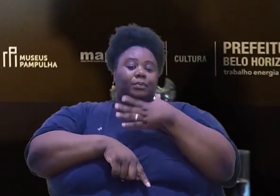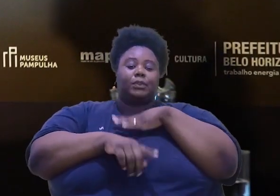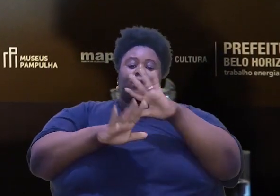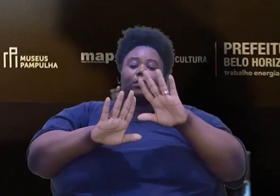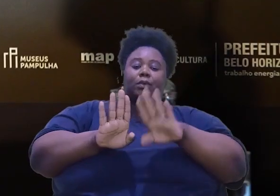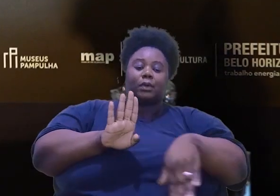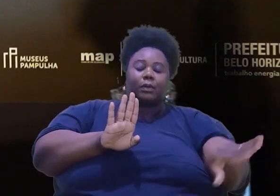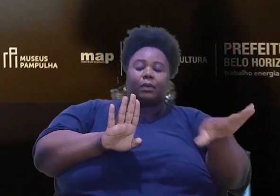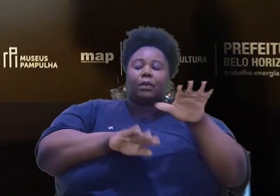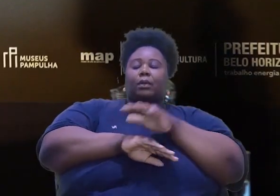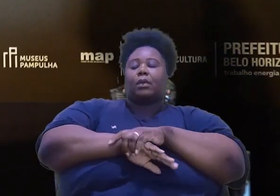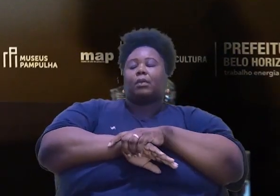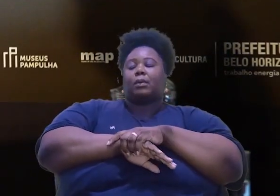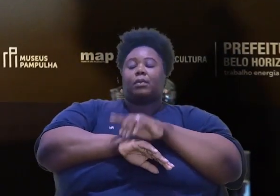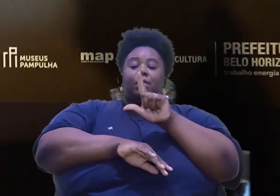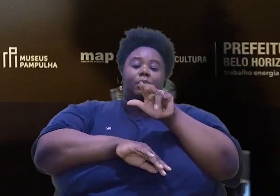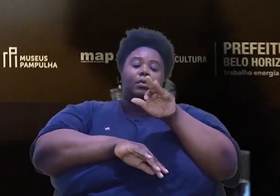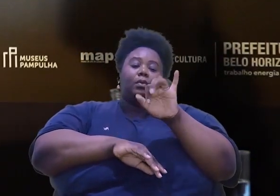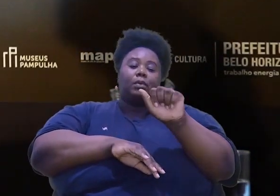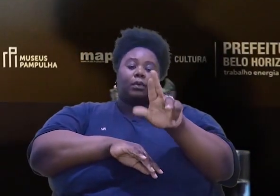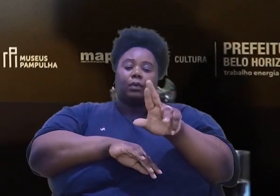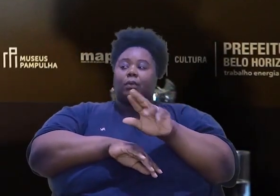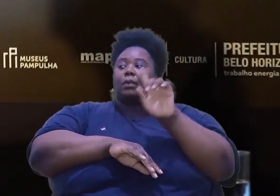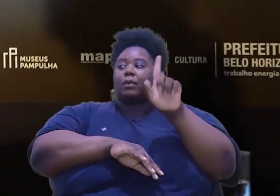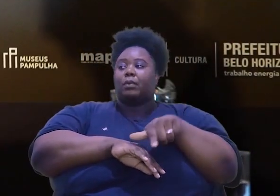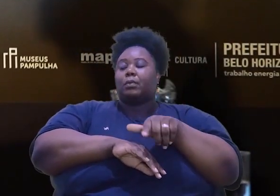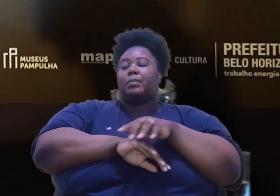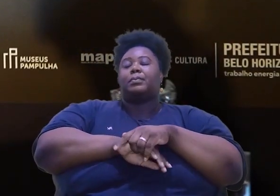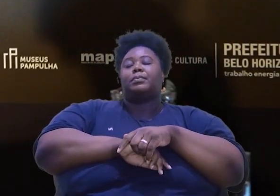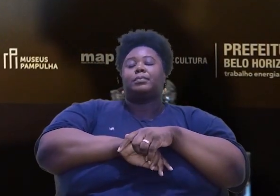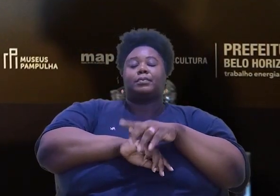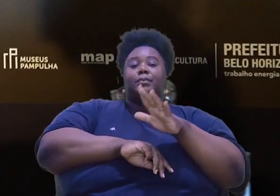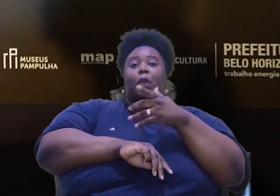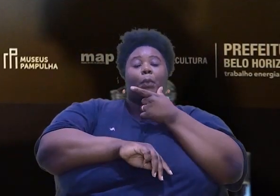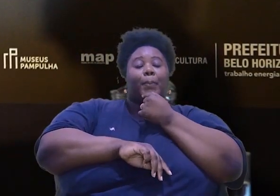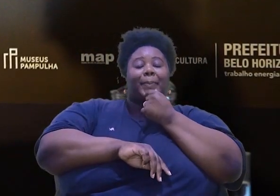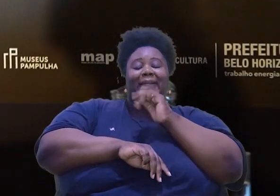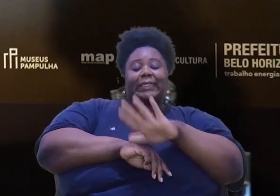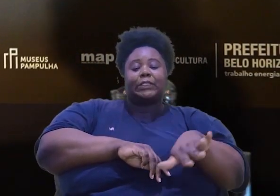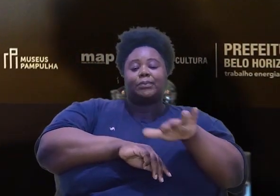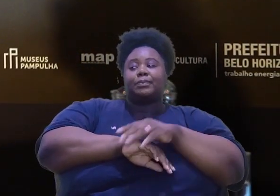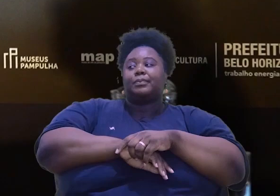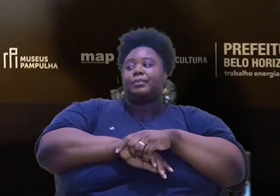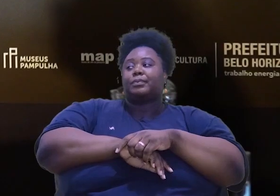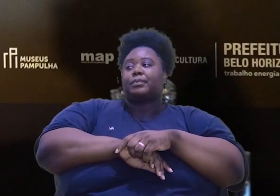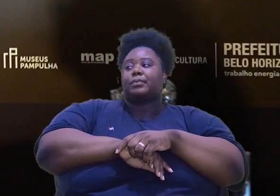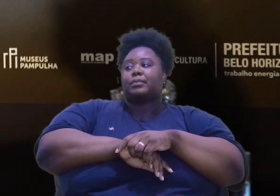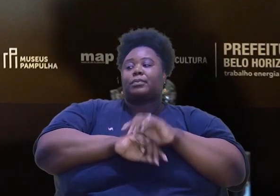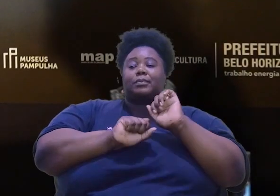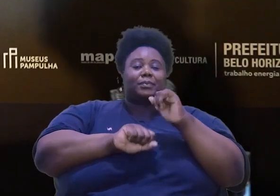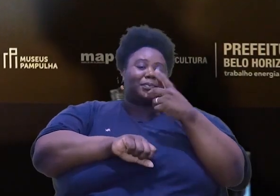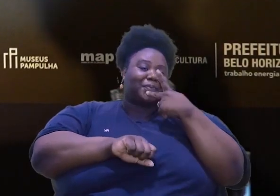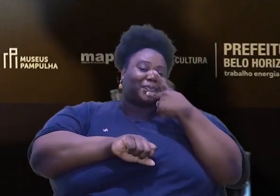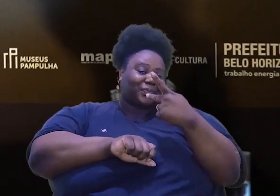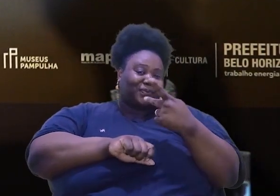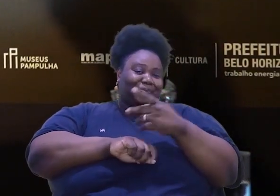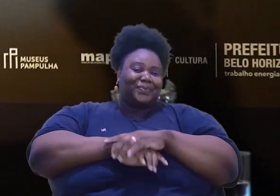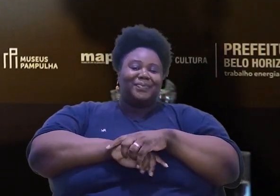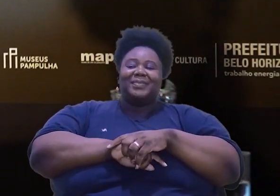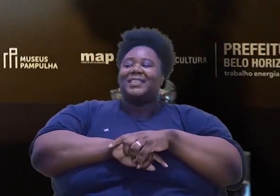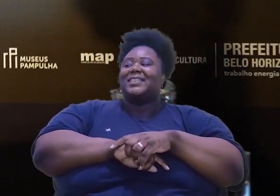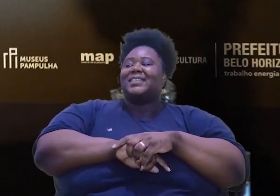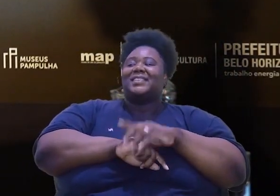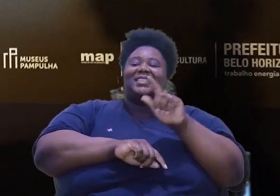E Lumbiá, né, o menininho, e pode dar spoiler de Lumbiá?